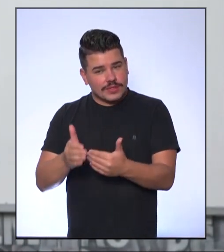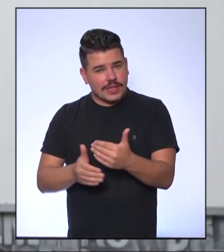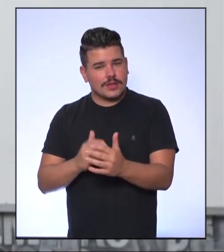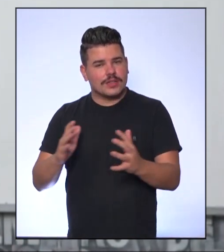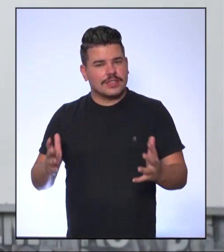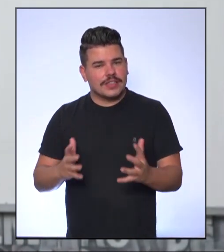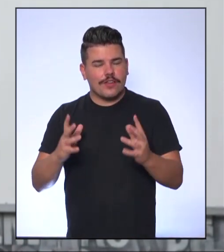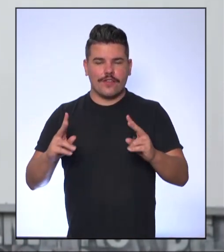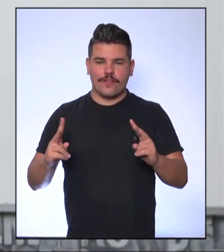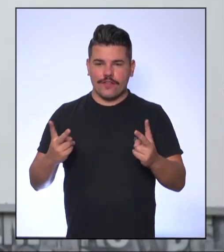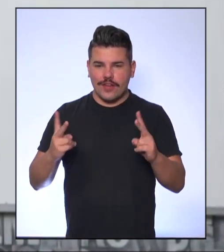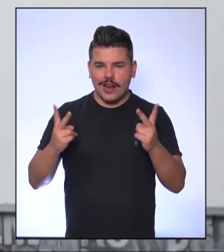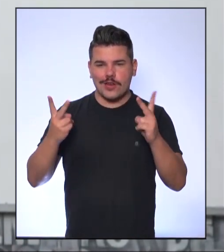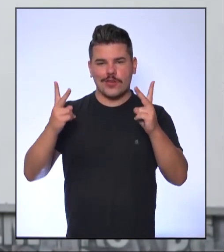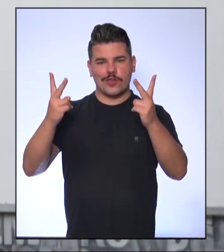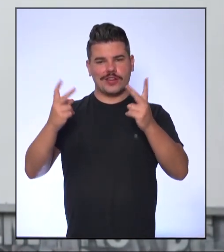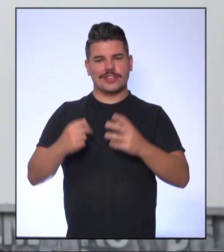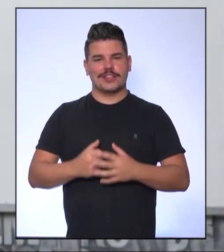valorização